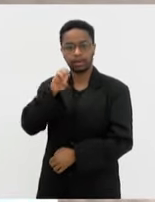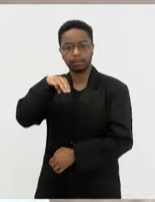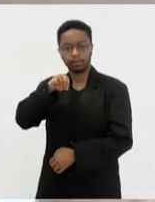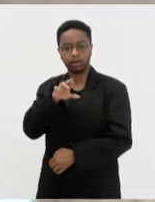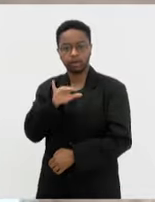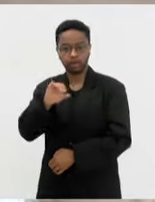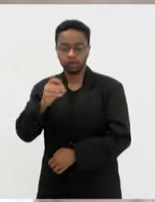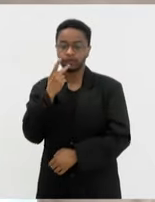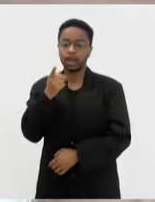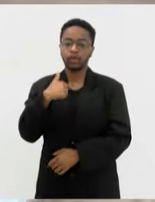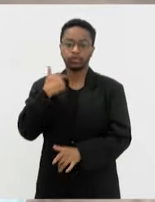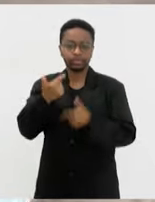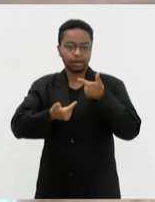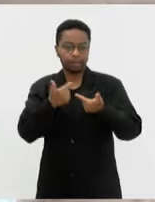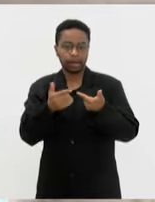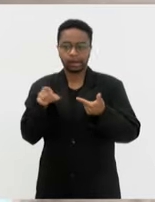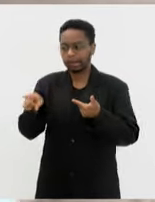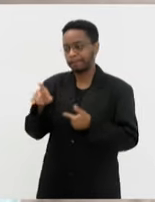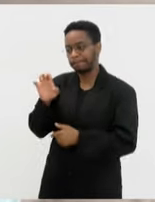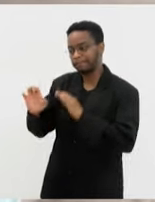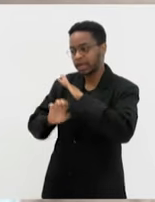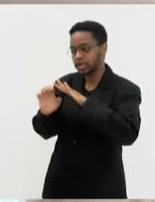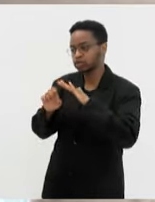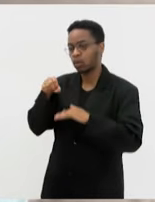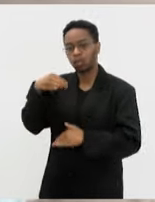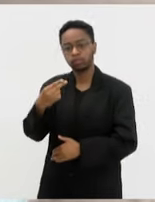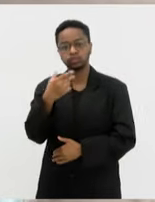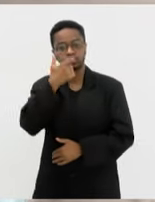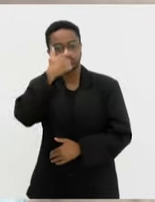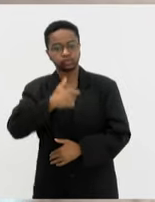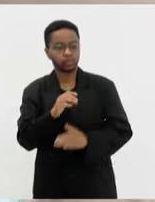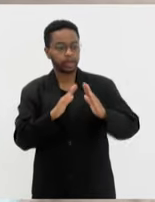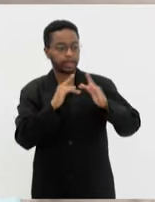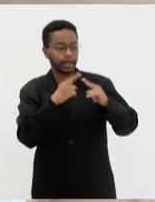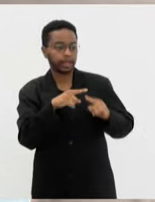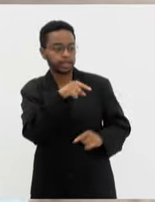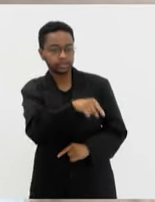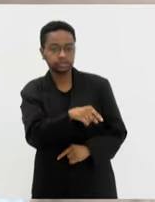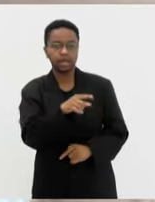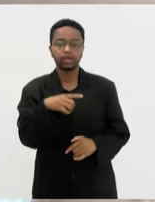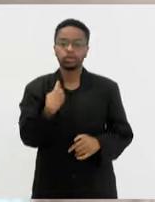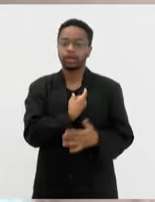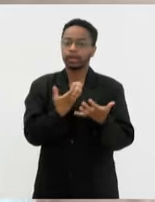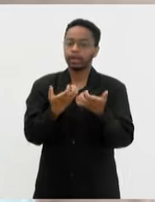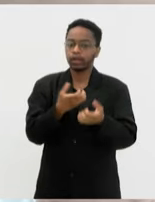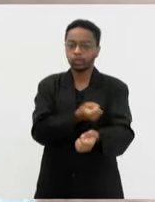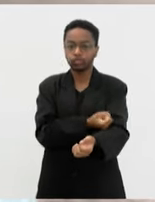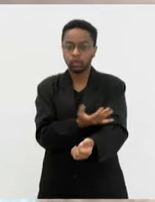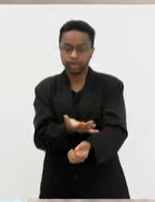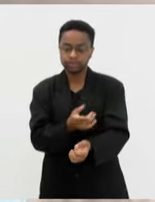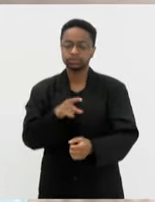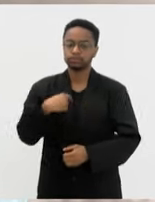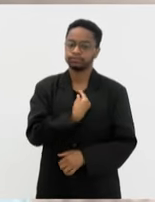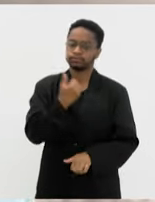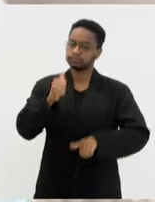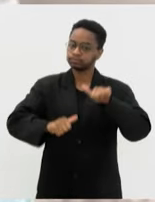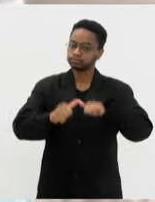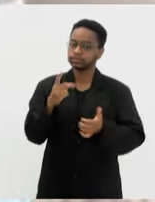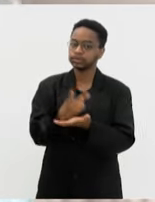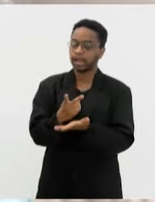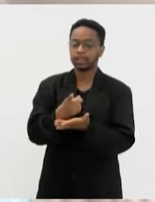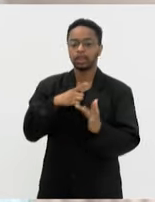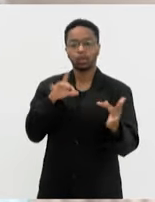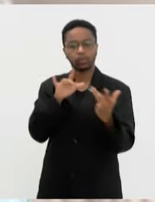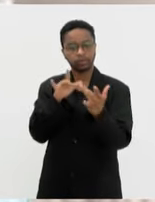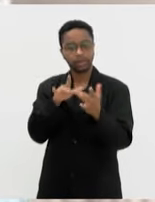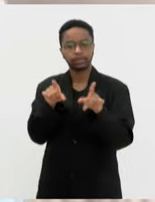trabalho em tal empresa, ou trabalho em tal igreja, ou sou de tal igreja, de tal clube, queremos fazer uma doação. A gente avalia, a gente entra em contato, manda uma equipe